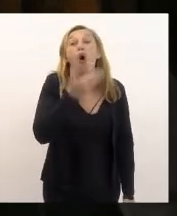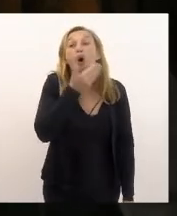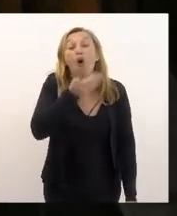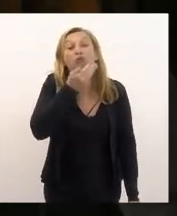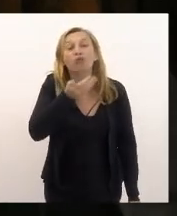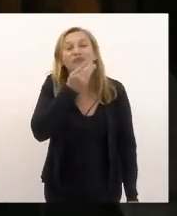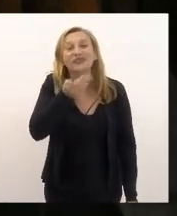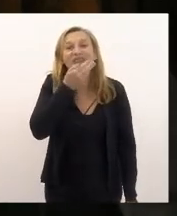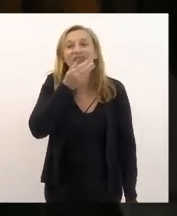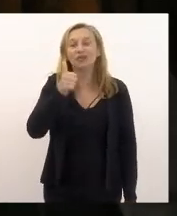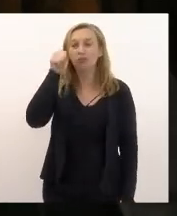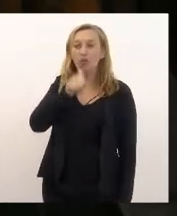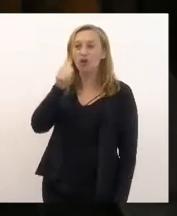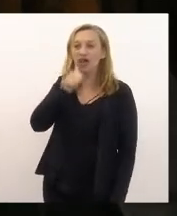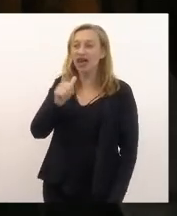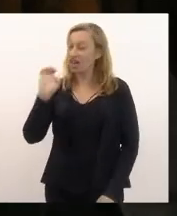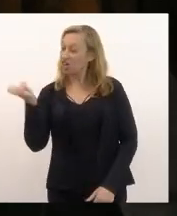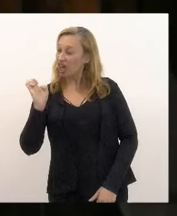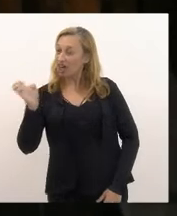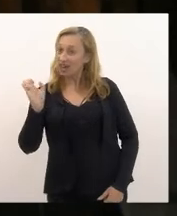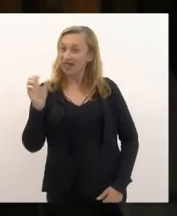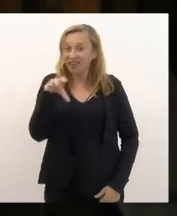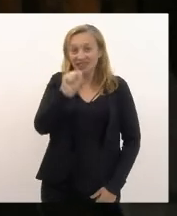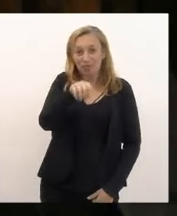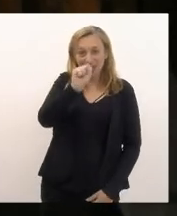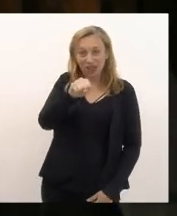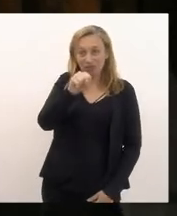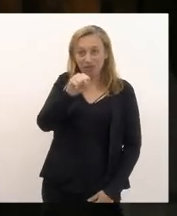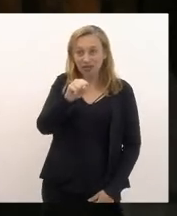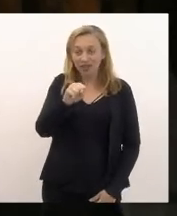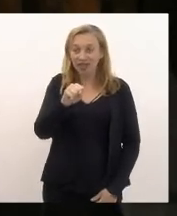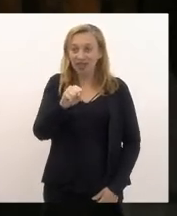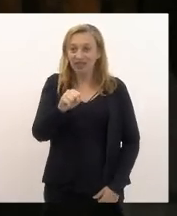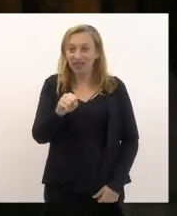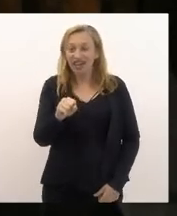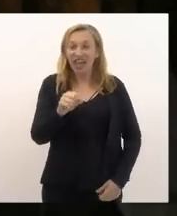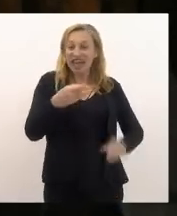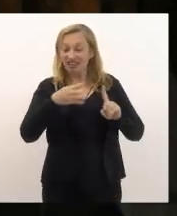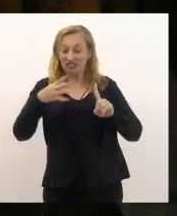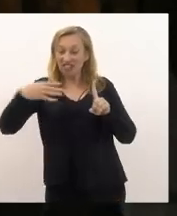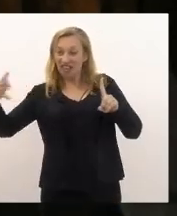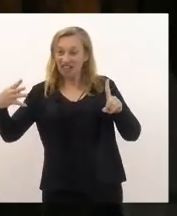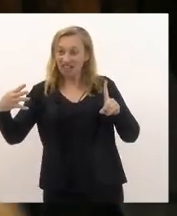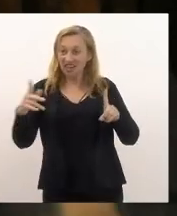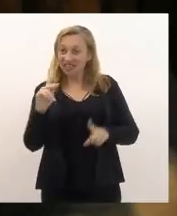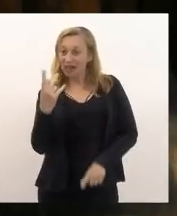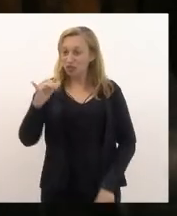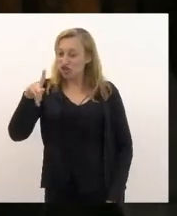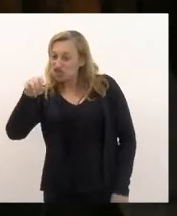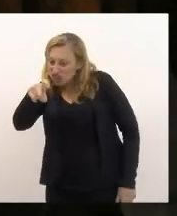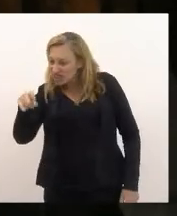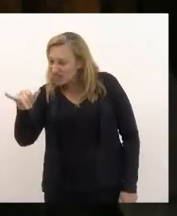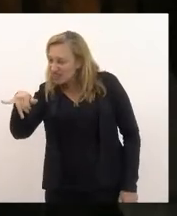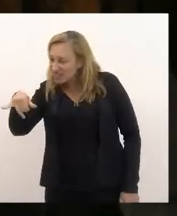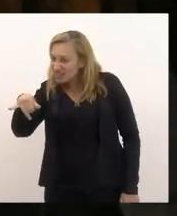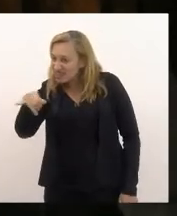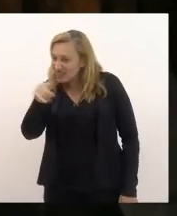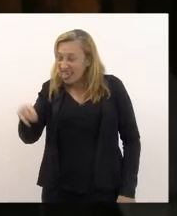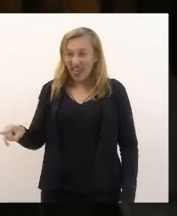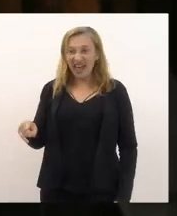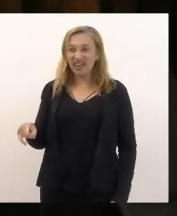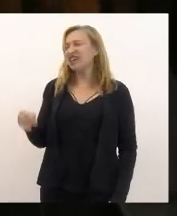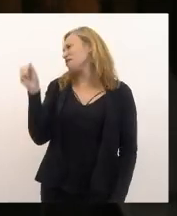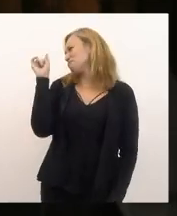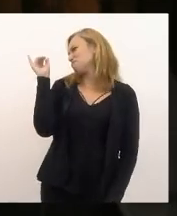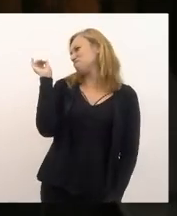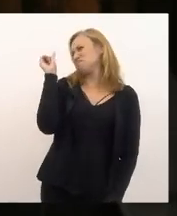mulher, gay e sapatão. Esse negócio de LGBTIWXZ, isso é aberração, é